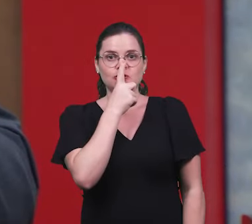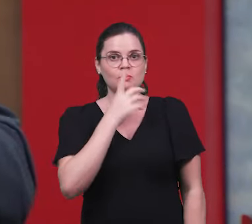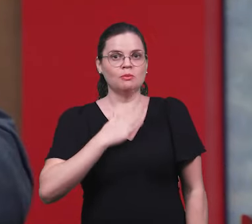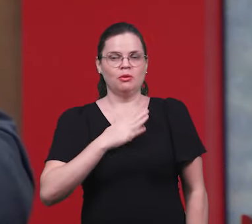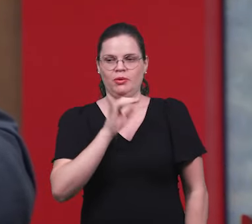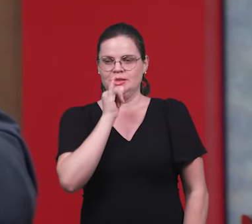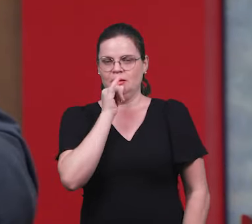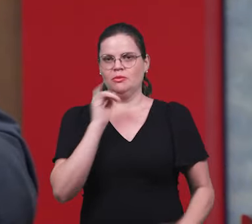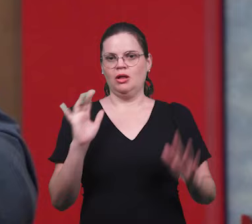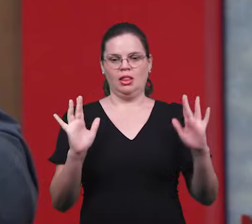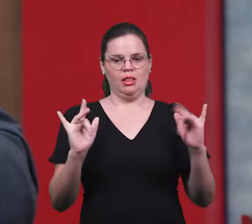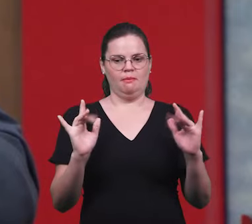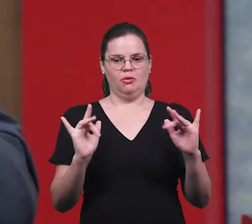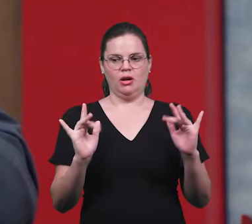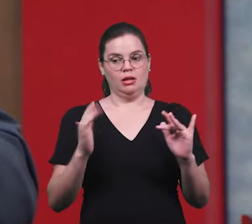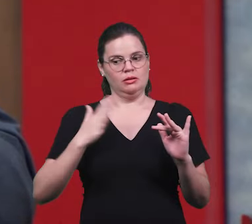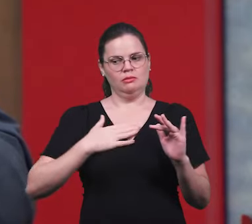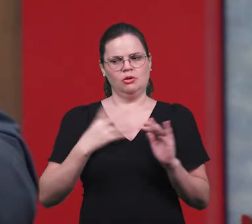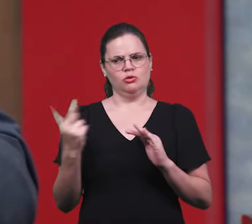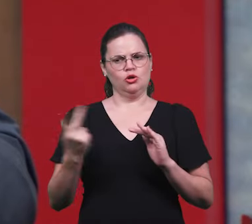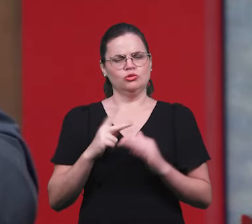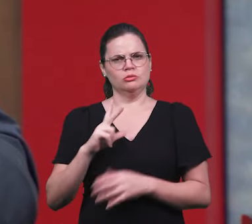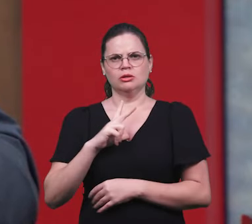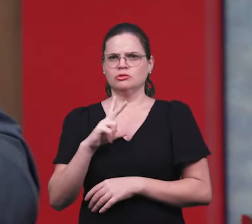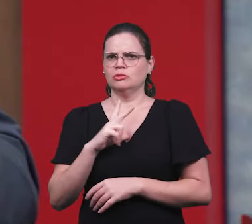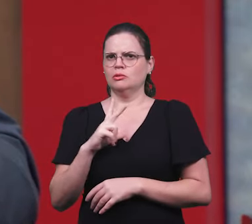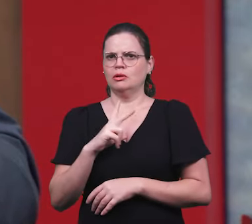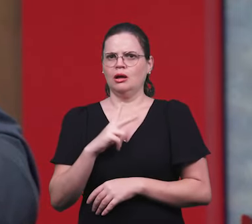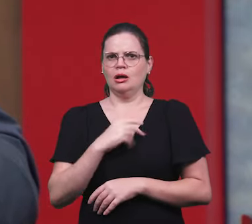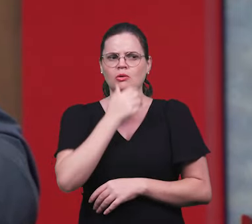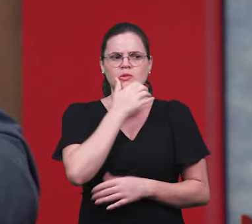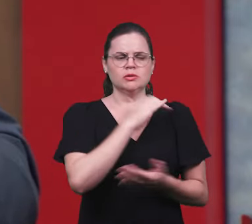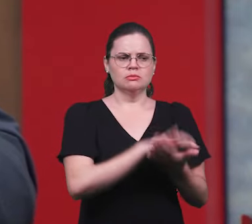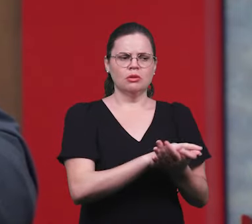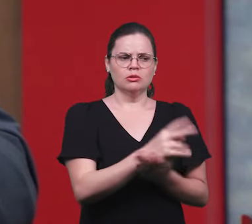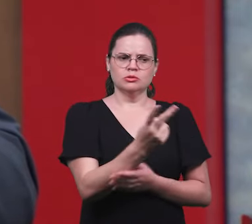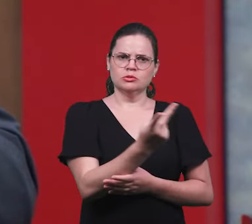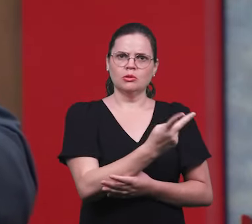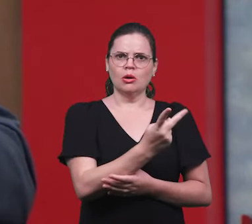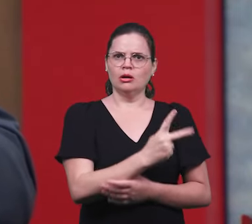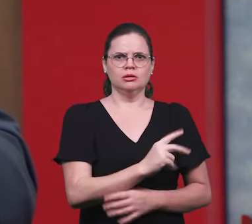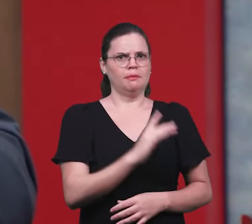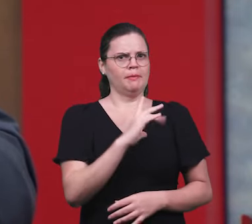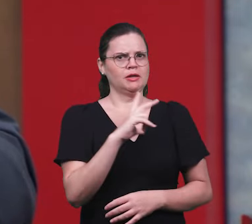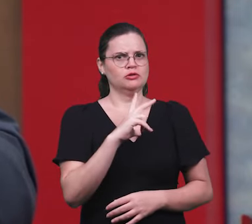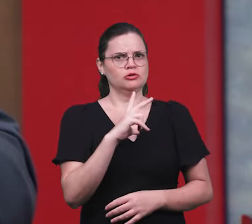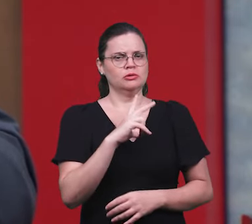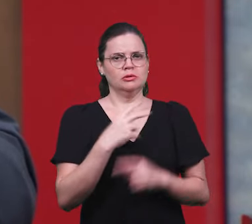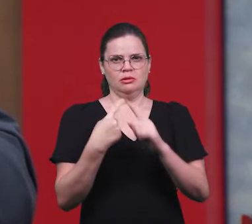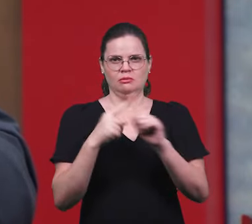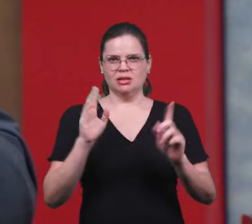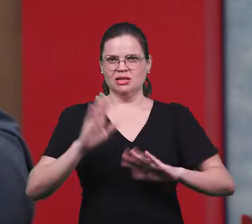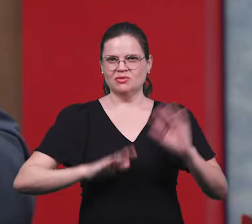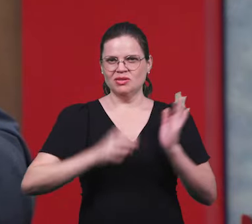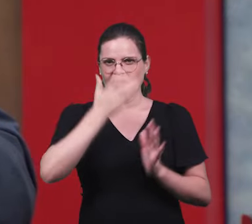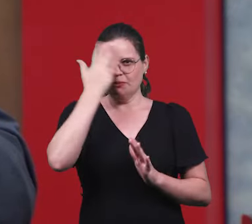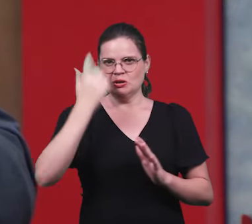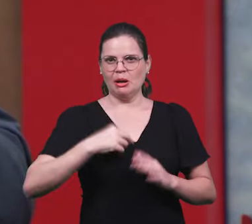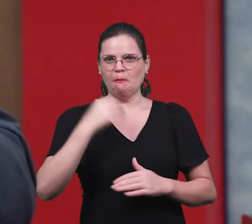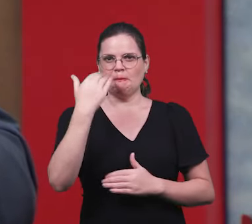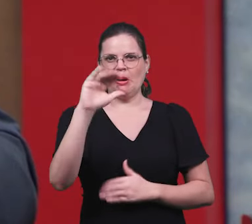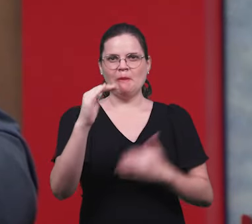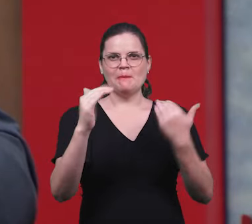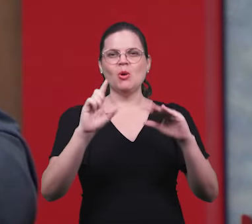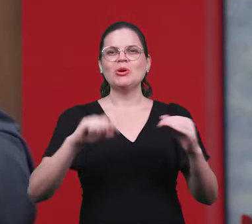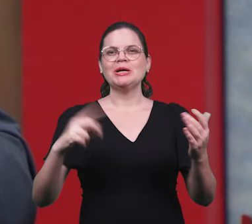o namorado e a namorada, o marido e a esposa. E as pessoas vão para a internet e as pessoas acabam